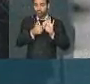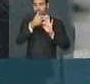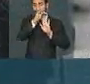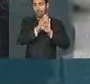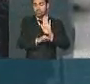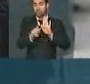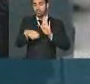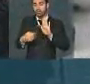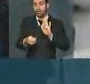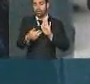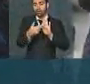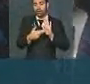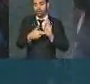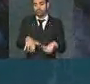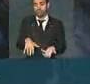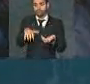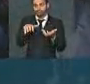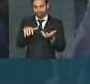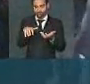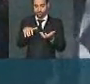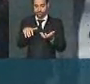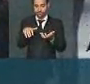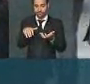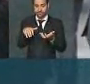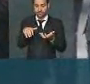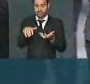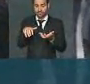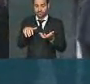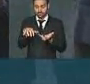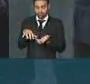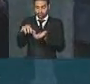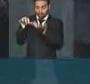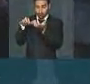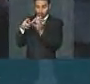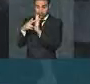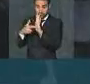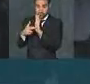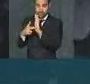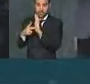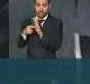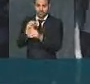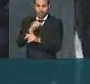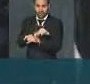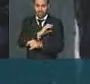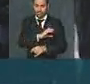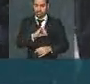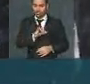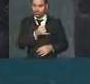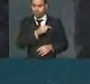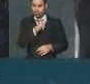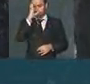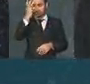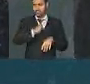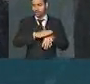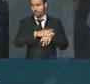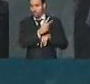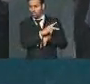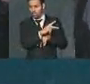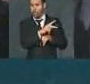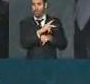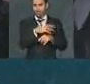o regimento comum e a ele não pode se sobrepor uma decisão no caso da CCJ da Câmara dos Deputados. Me permita,